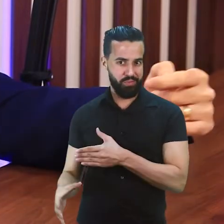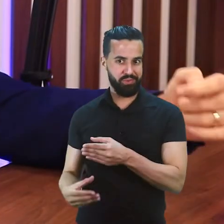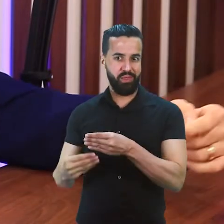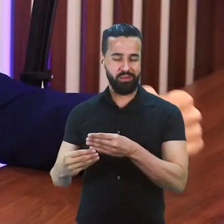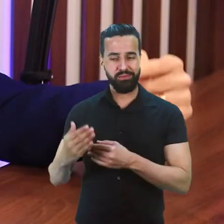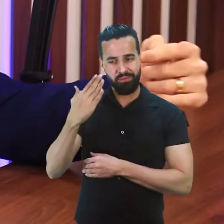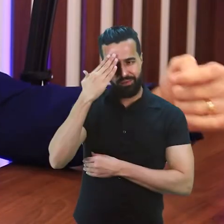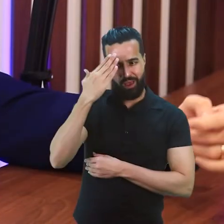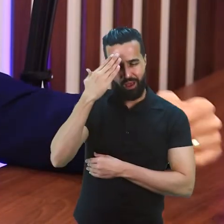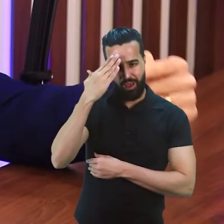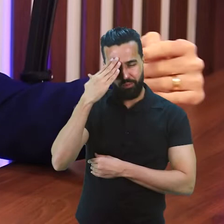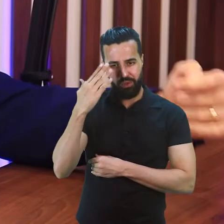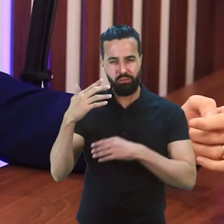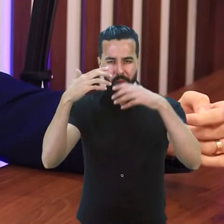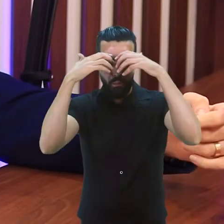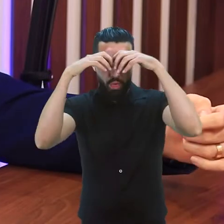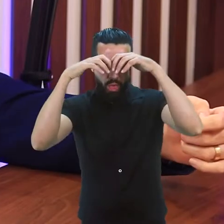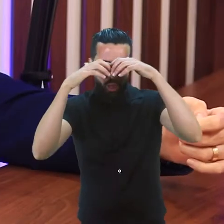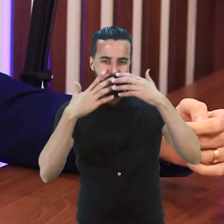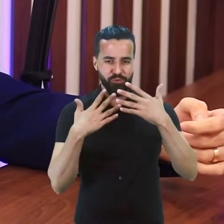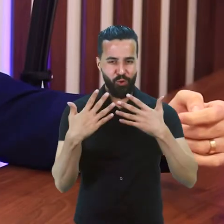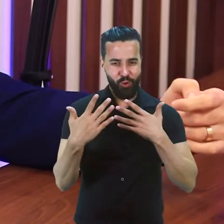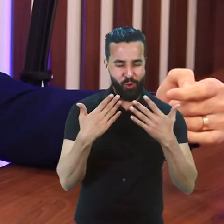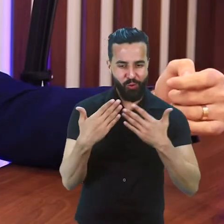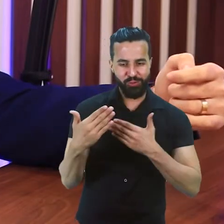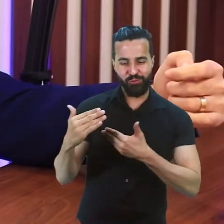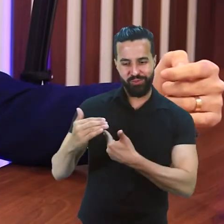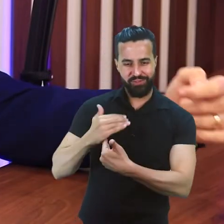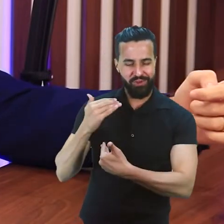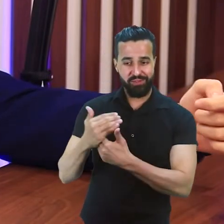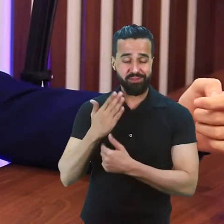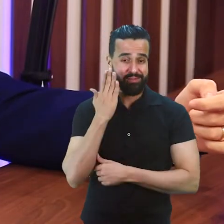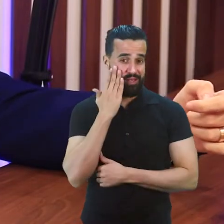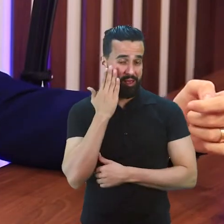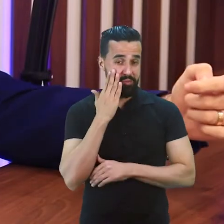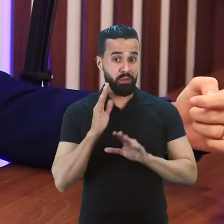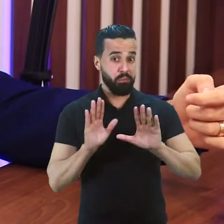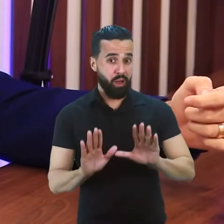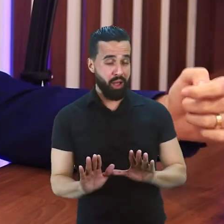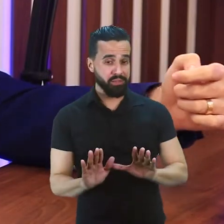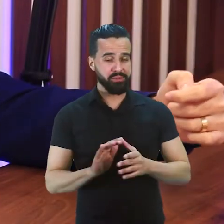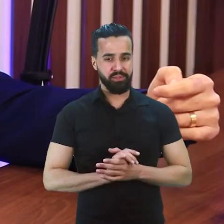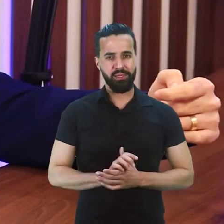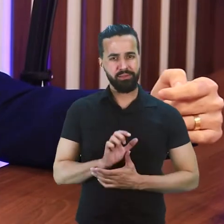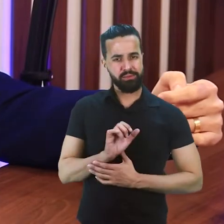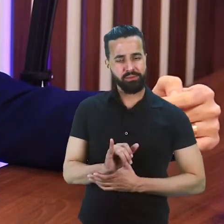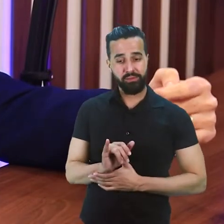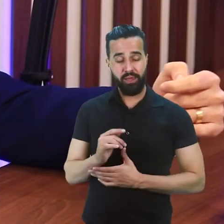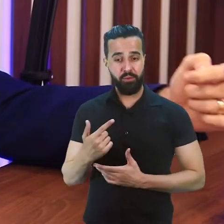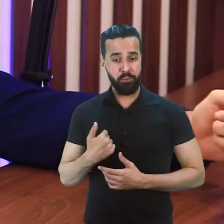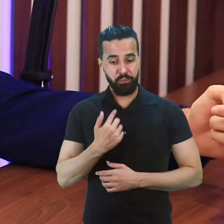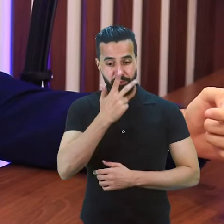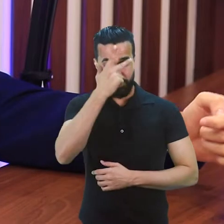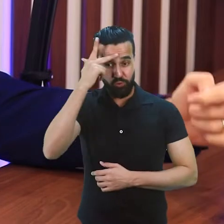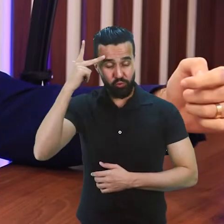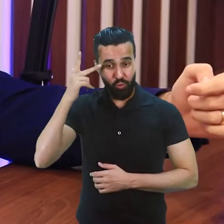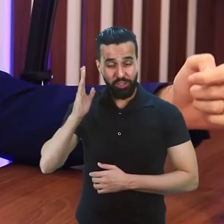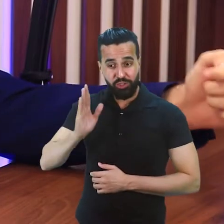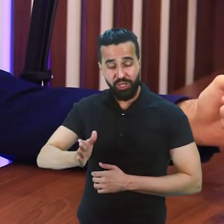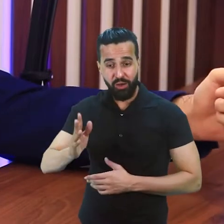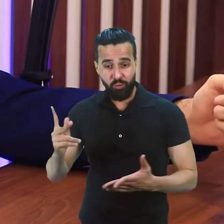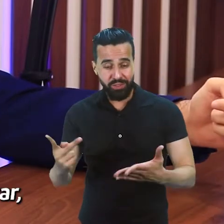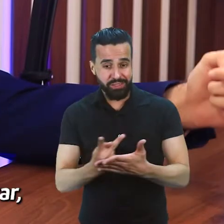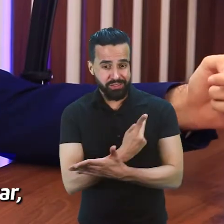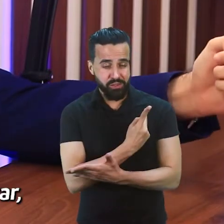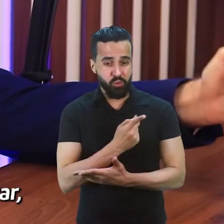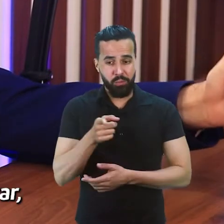a mentalidade da pessoa ali, o psicológico e tudo mais. Mas se eu vi de quem passou, de quem atravessou